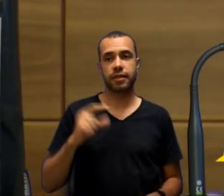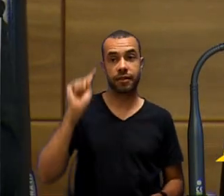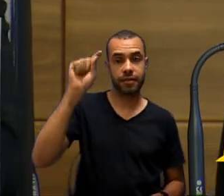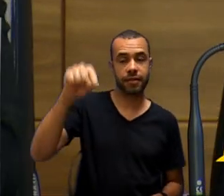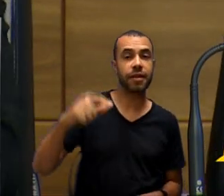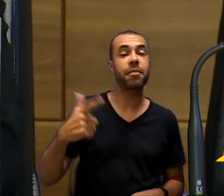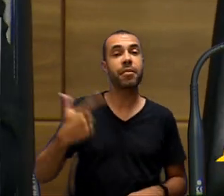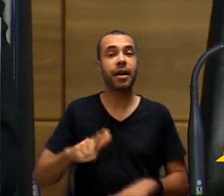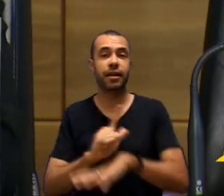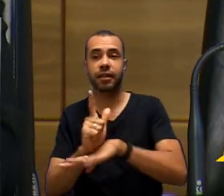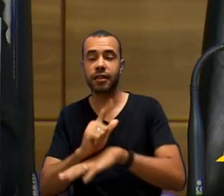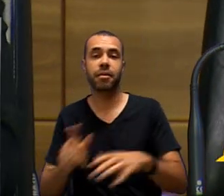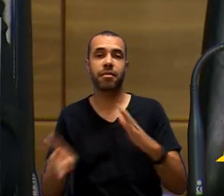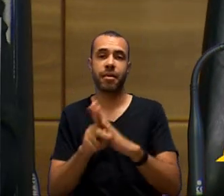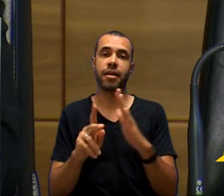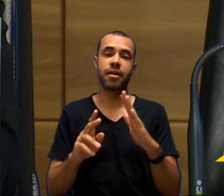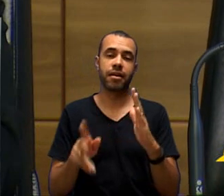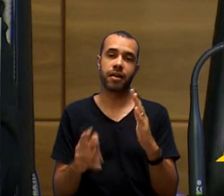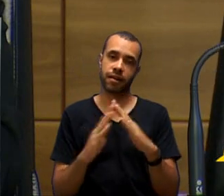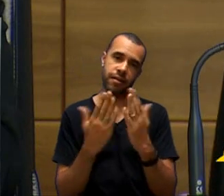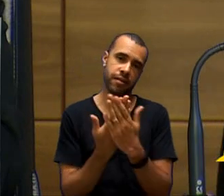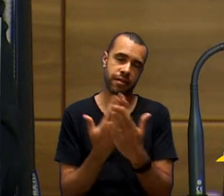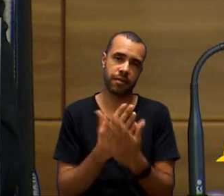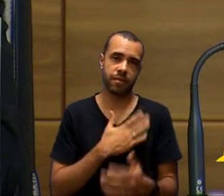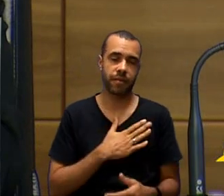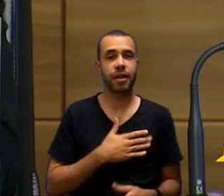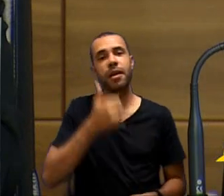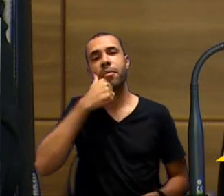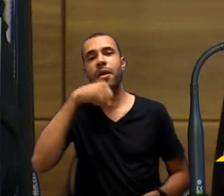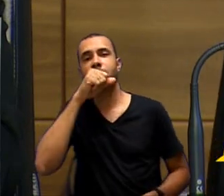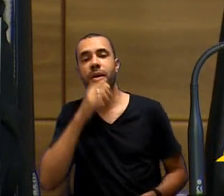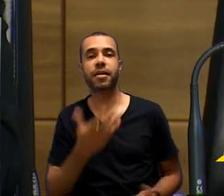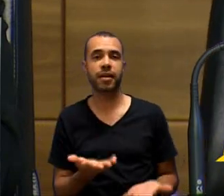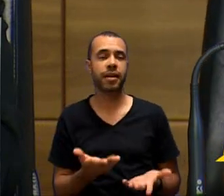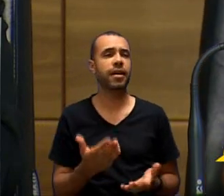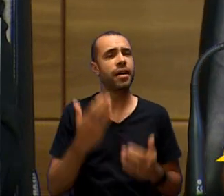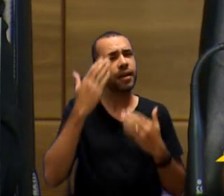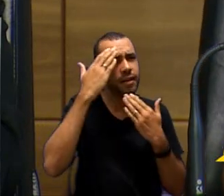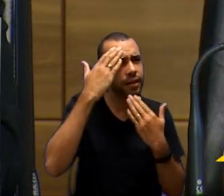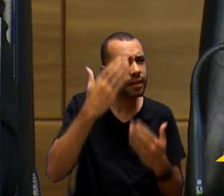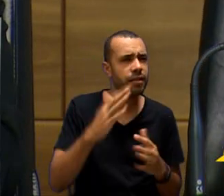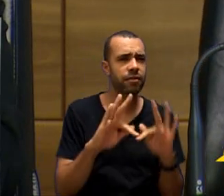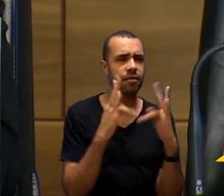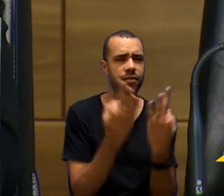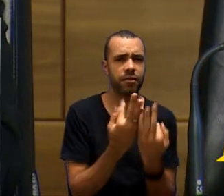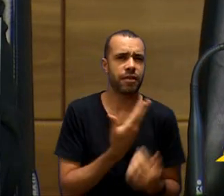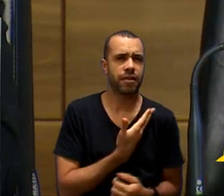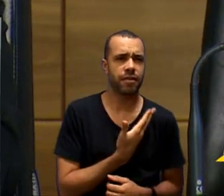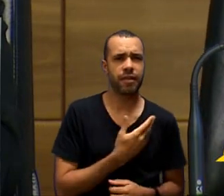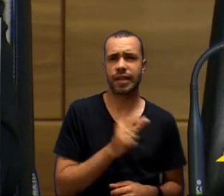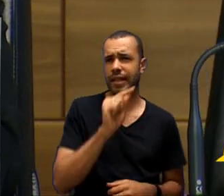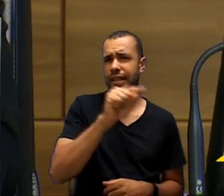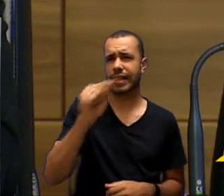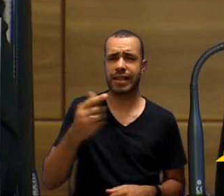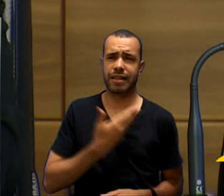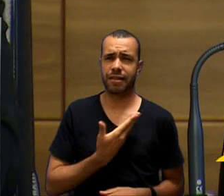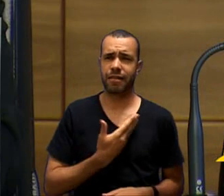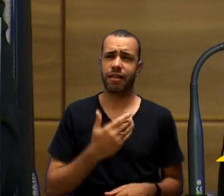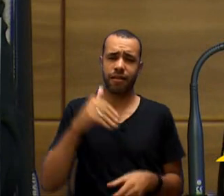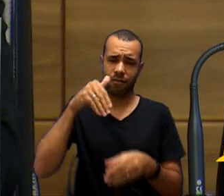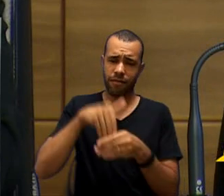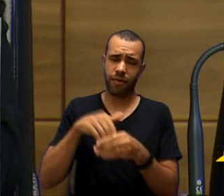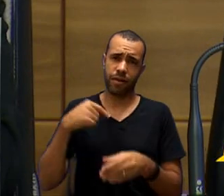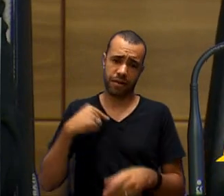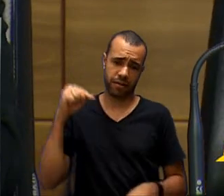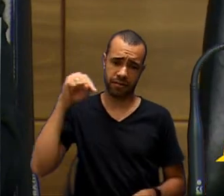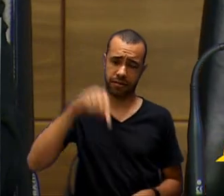minha escola, agradecer a minha mãe, agradecer aos meus familiares e amigos, os meus amigos que confiaram em mim e votaram em mim para eu